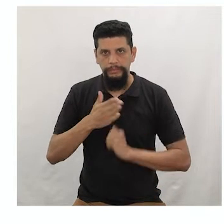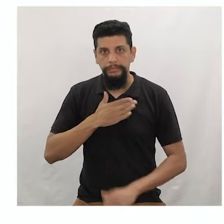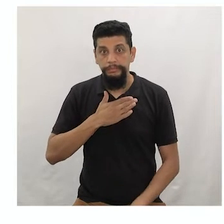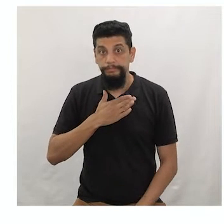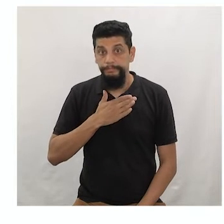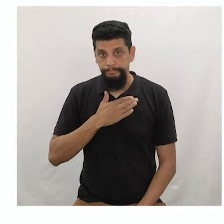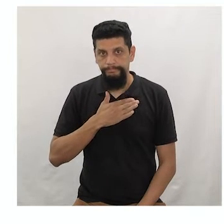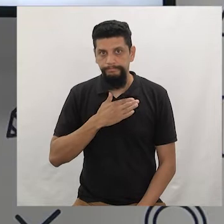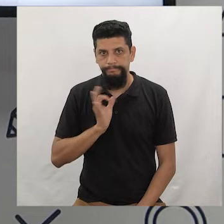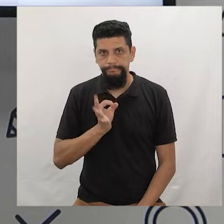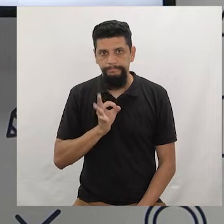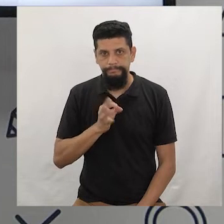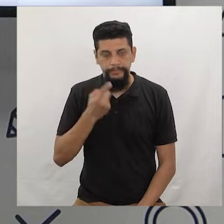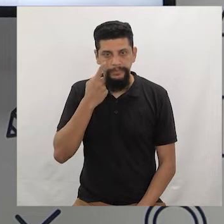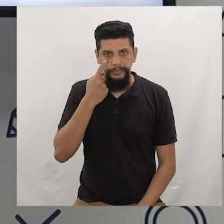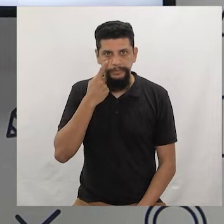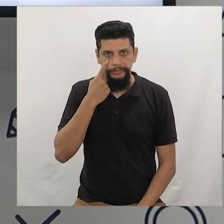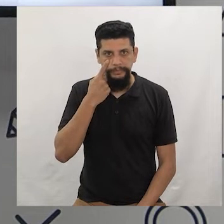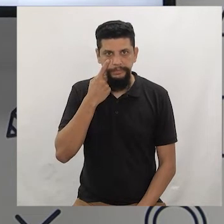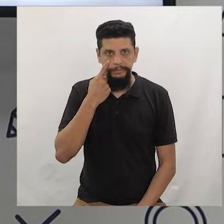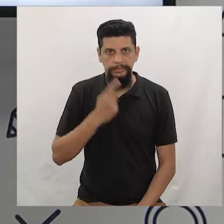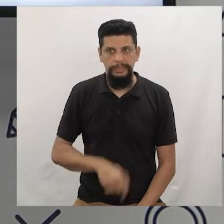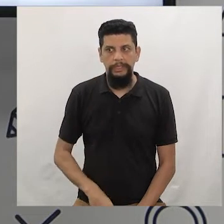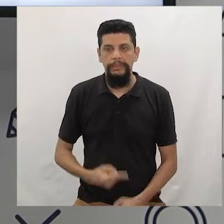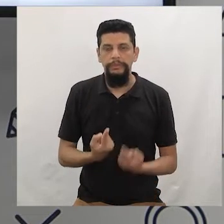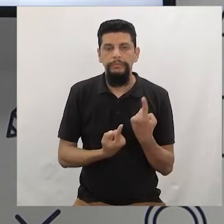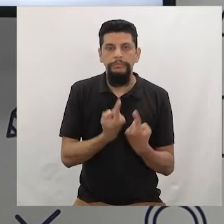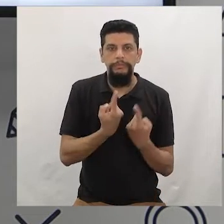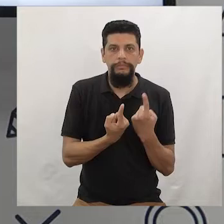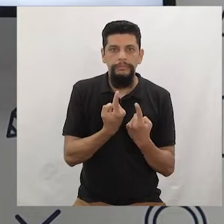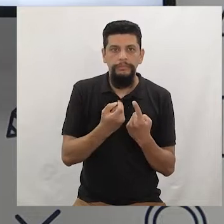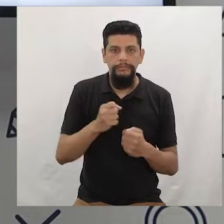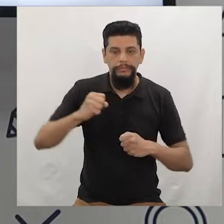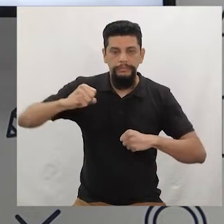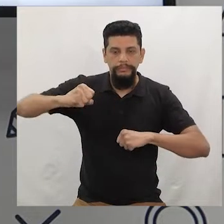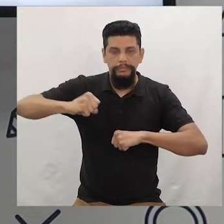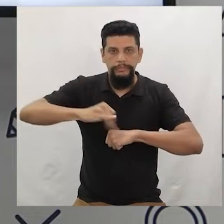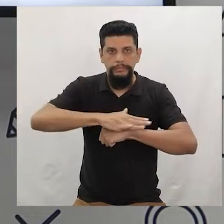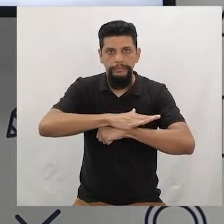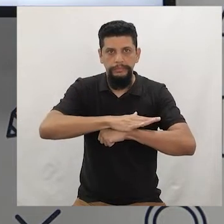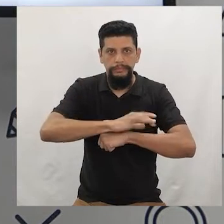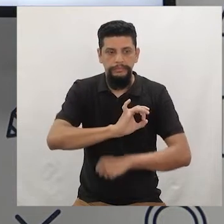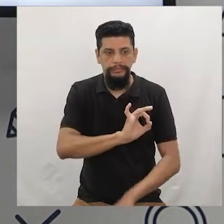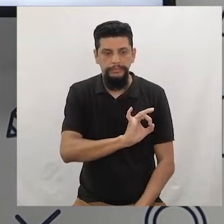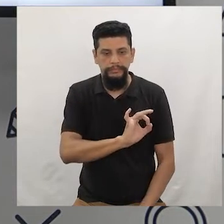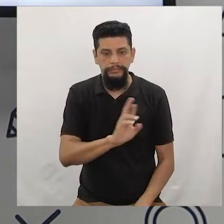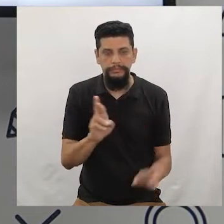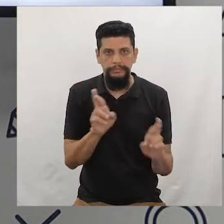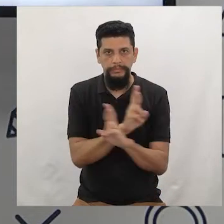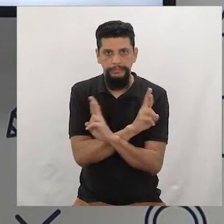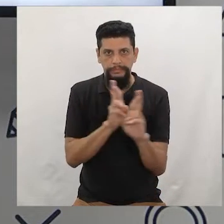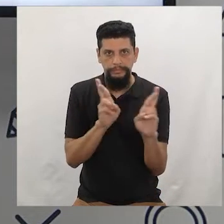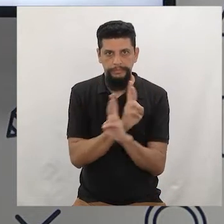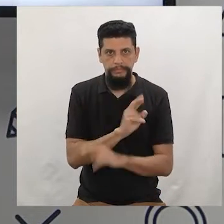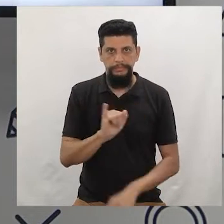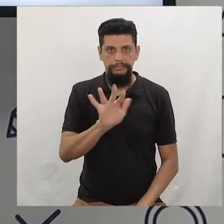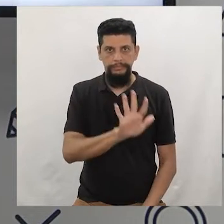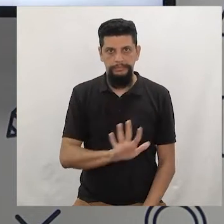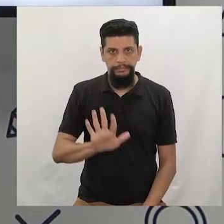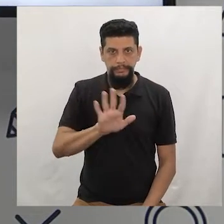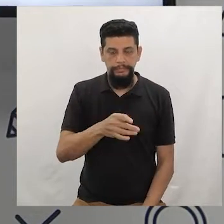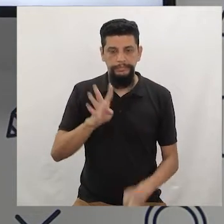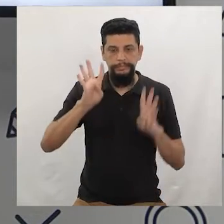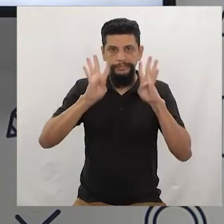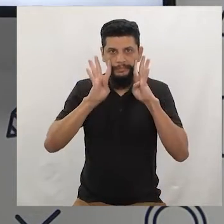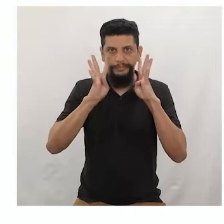comigo. Me ajude. Acompanhe comigo. Quais sombras são dessas imagens? Olhe lá na